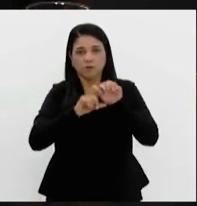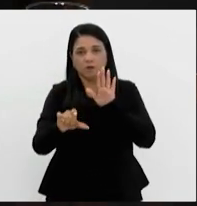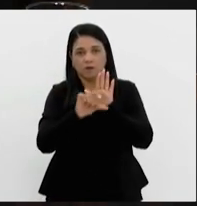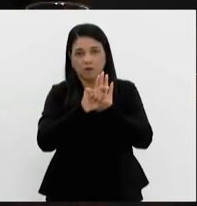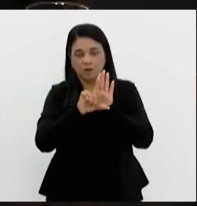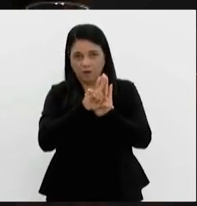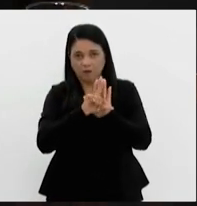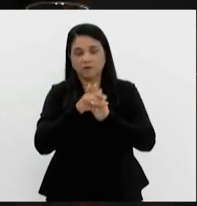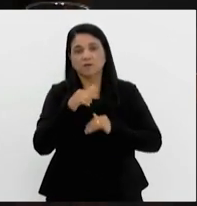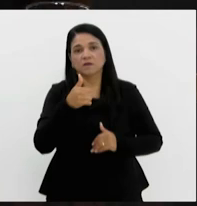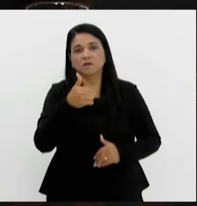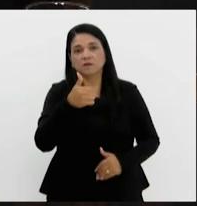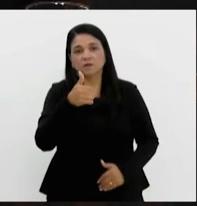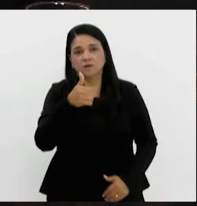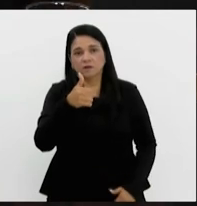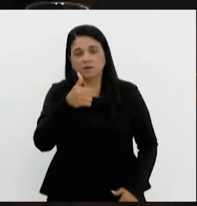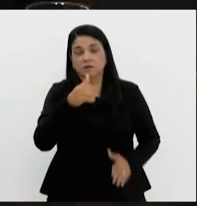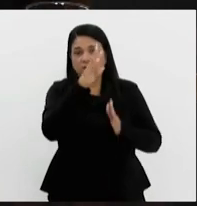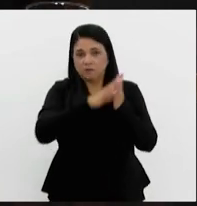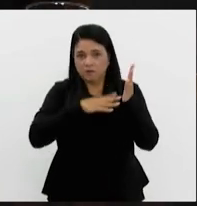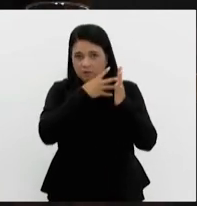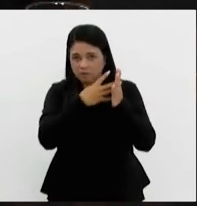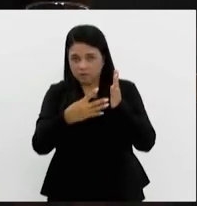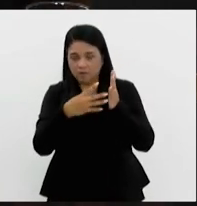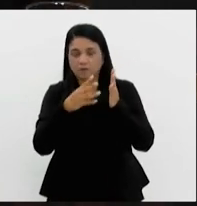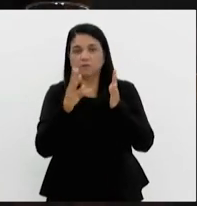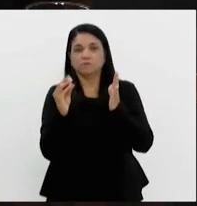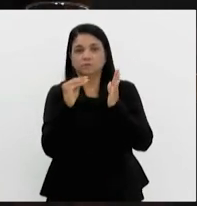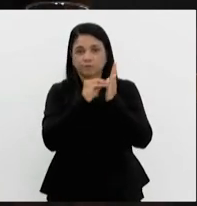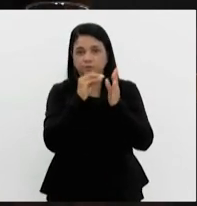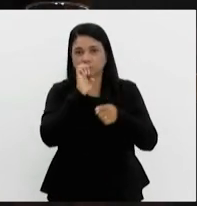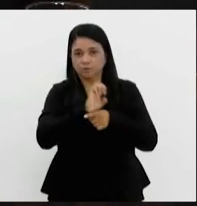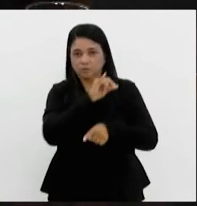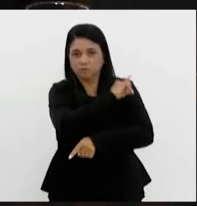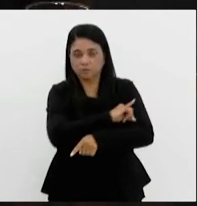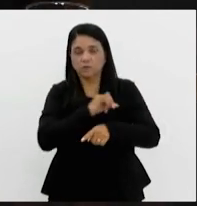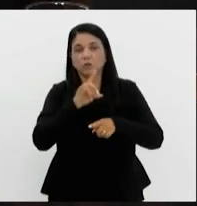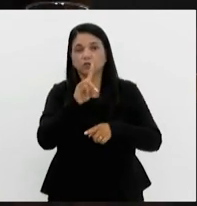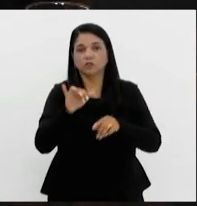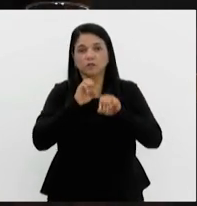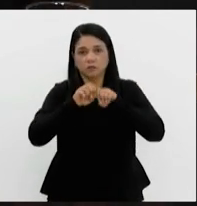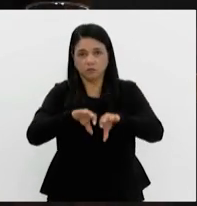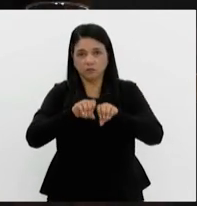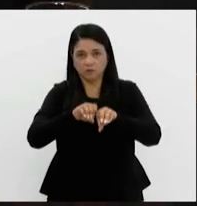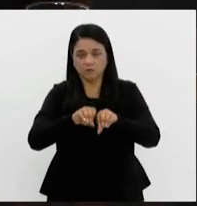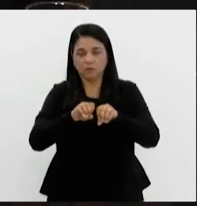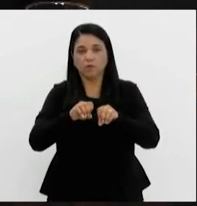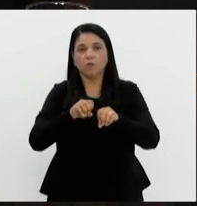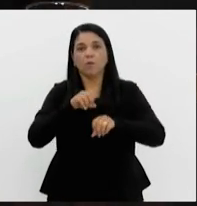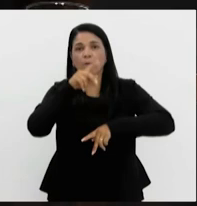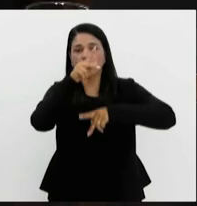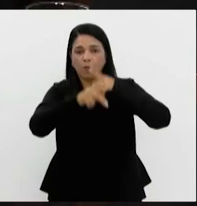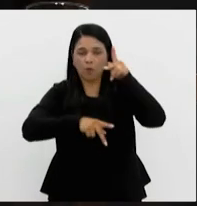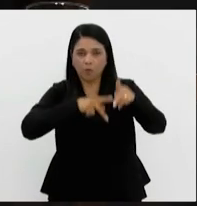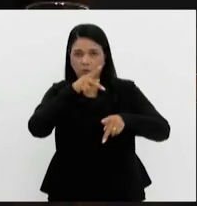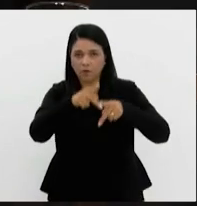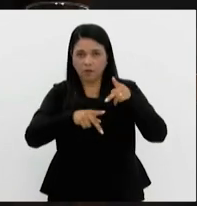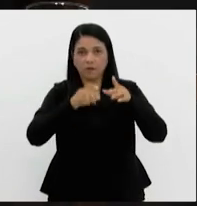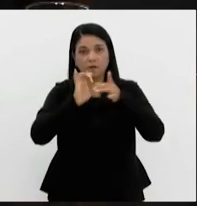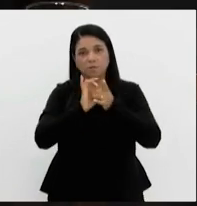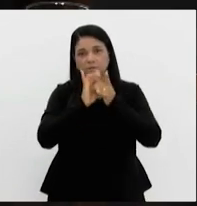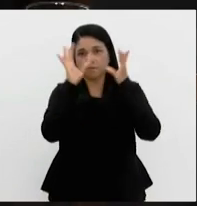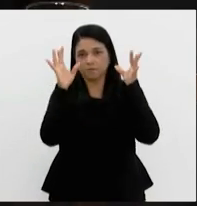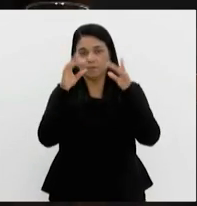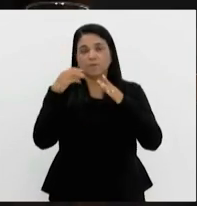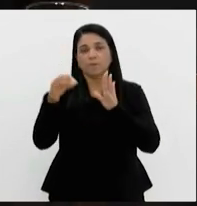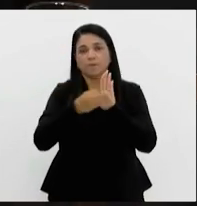6 de janeiro de 2010, para incluir no calendário do Estado do Rio de Janeiro o Dia da Educação Popular e Libertadora.